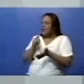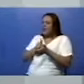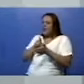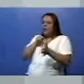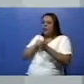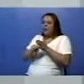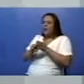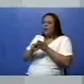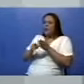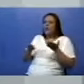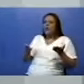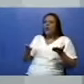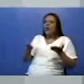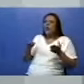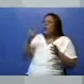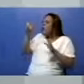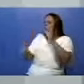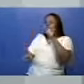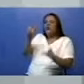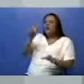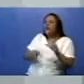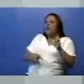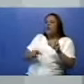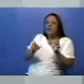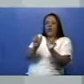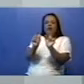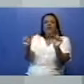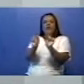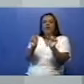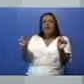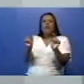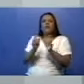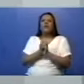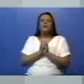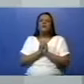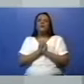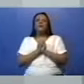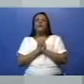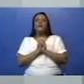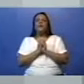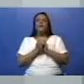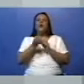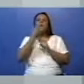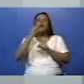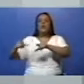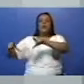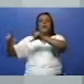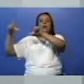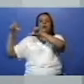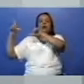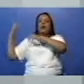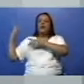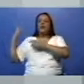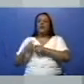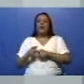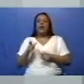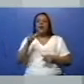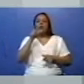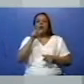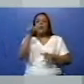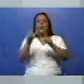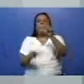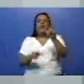o sujeito da frase, tá? Bom, então vamos olhar essa imagem, e eu tenho lá, ó, pessoas